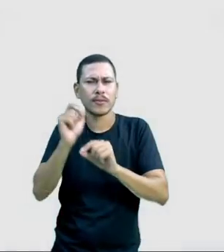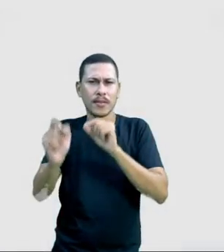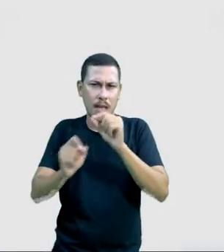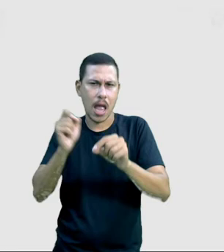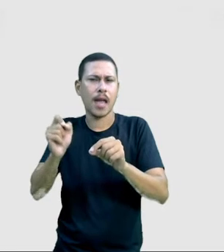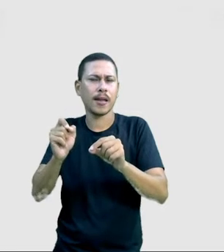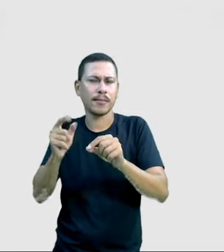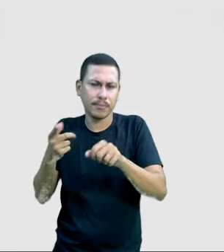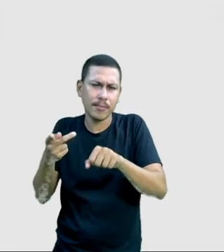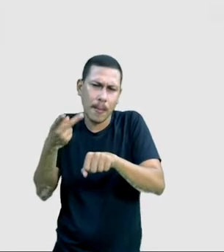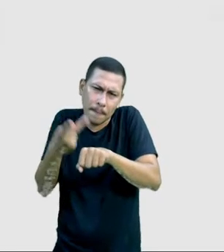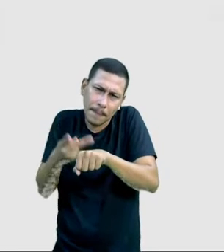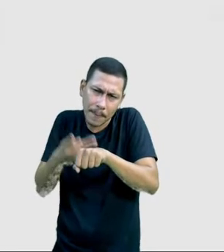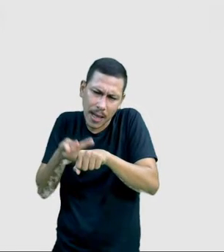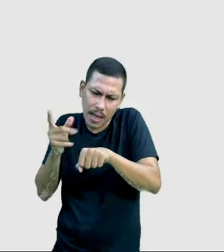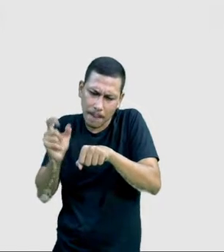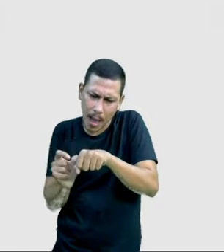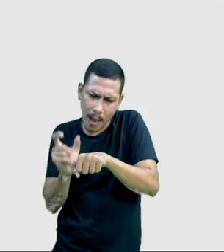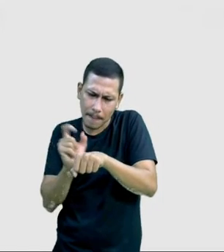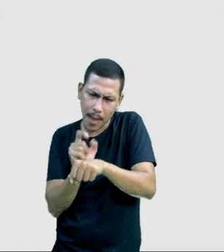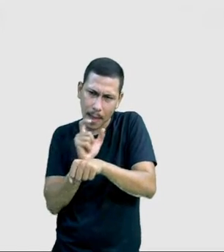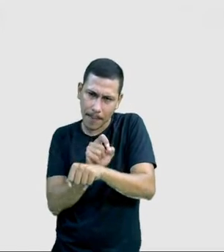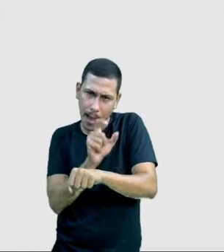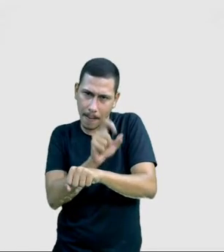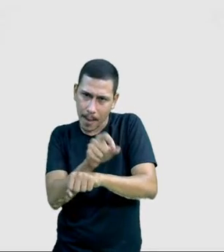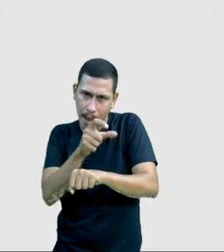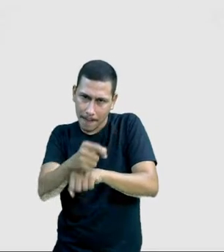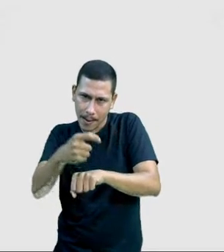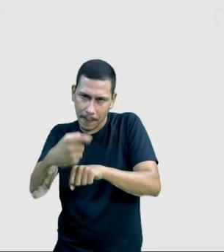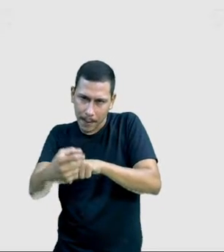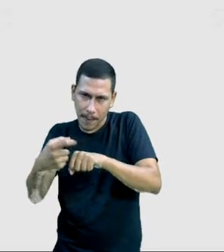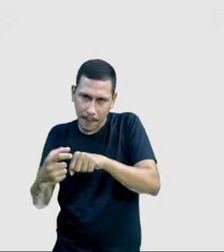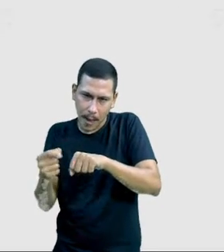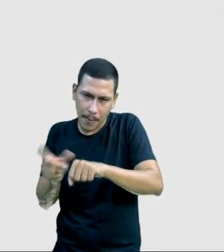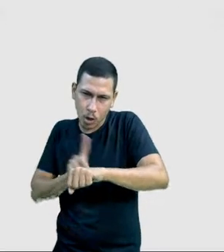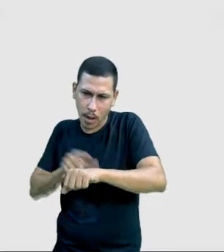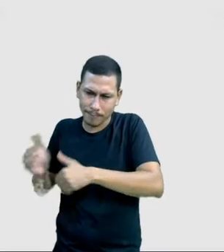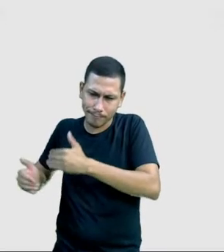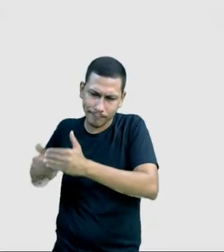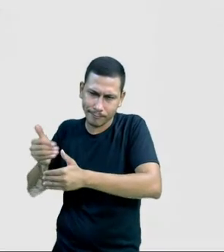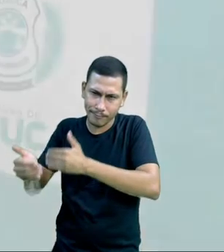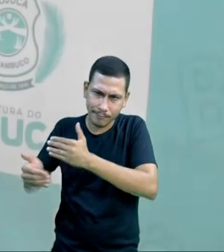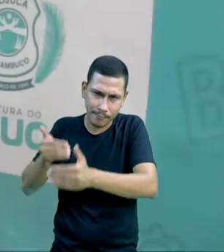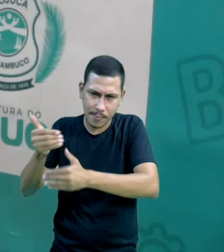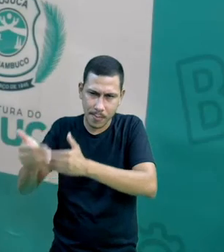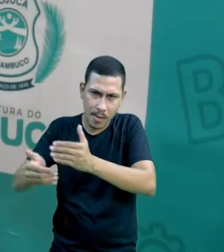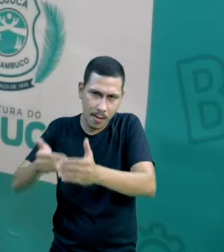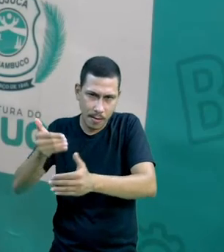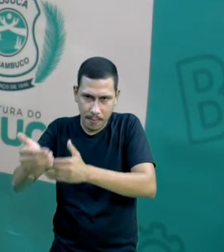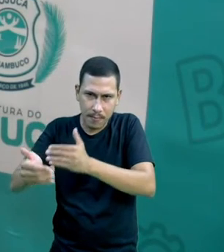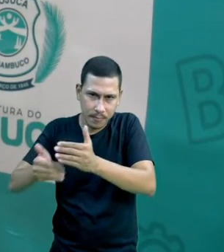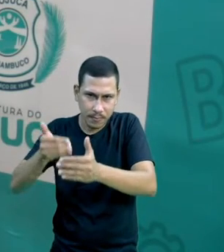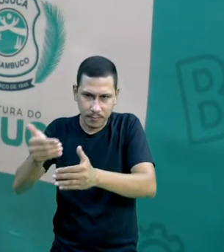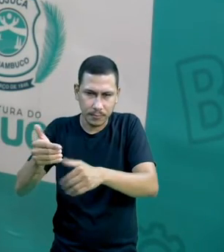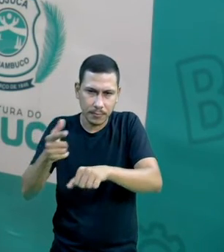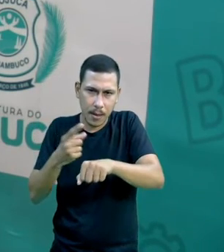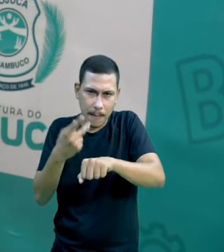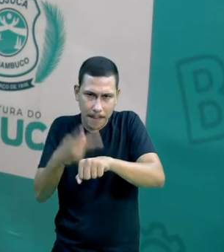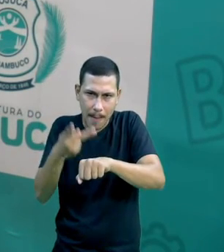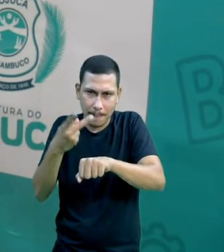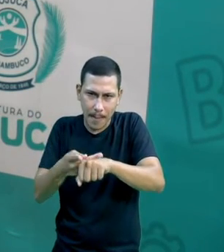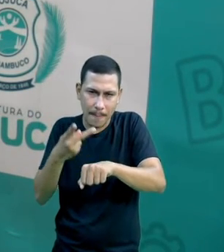esses sedimentos que foram se acomodando, né? E foi exercendo pressão e eles foram se